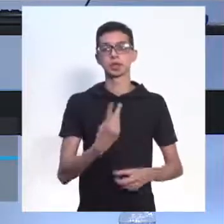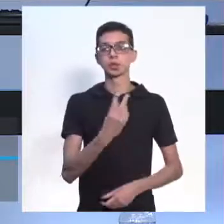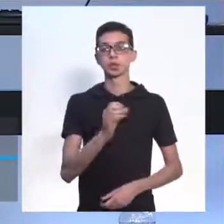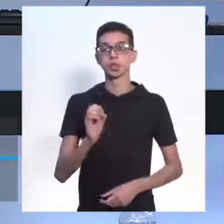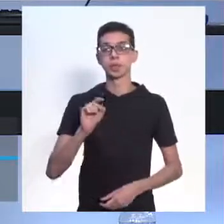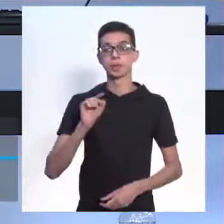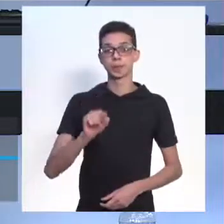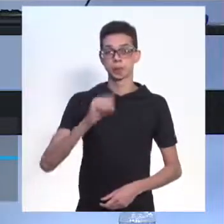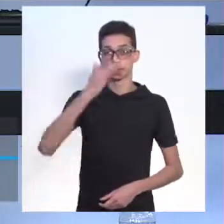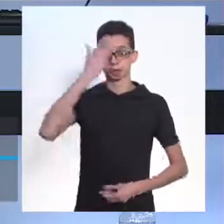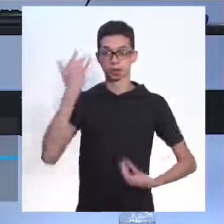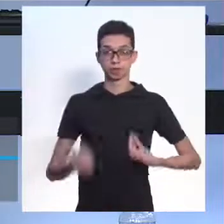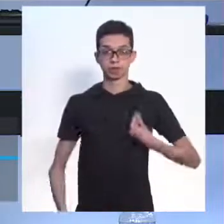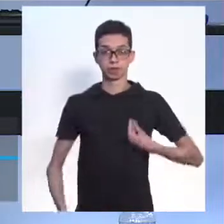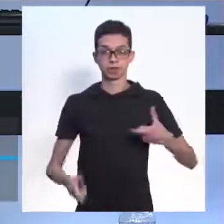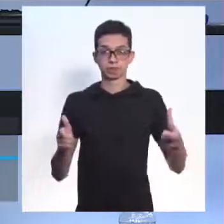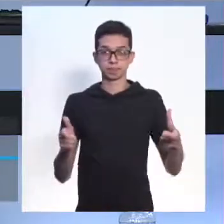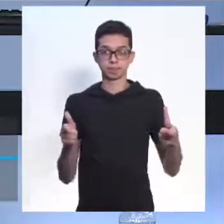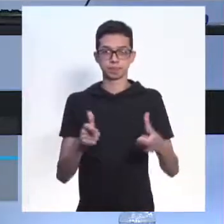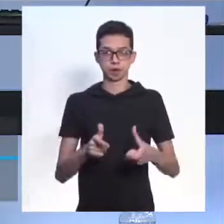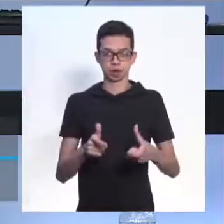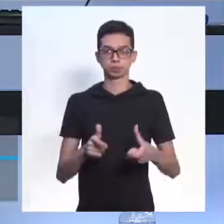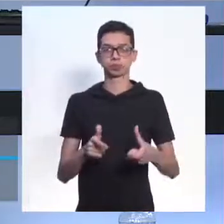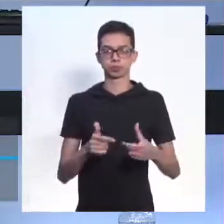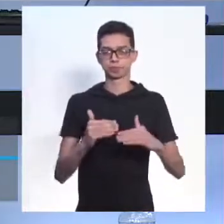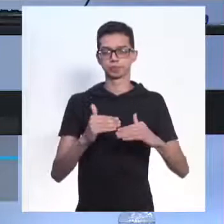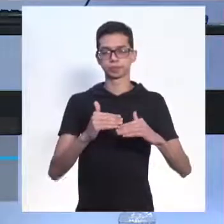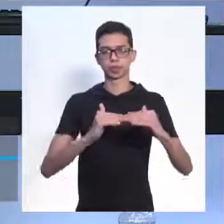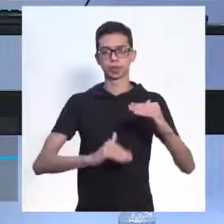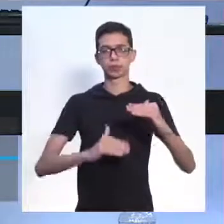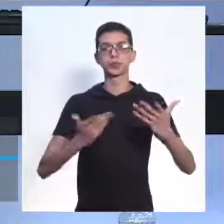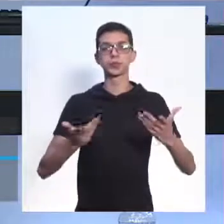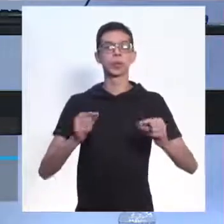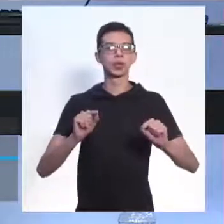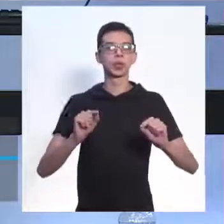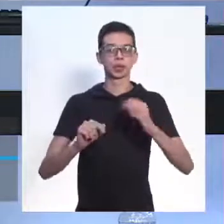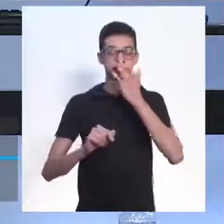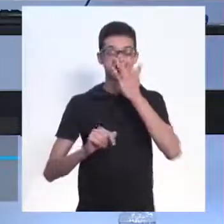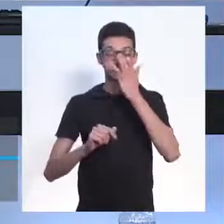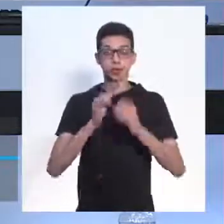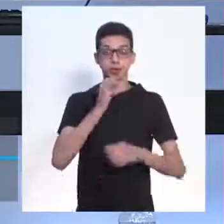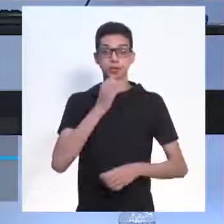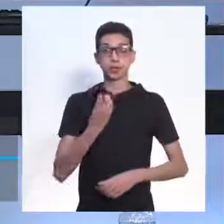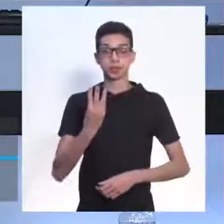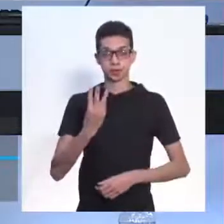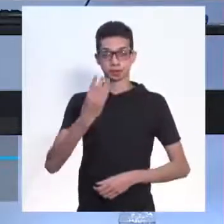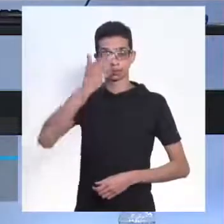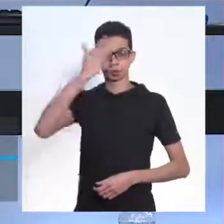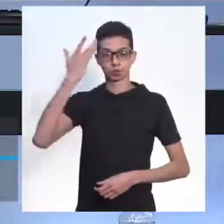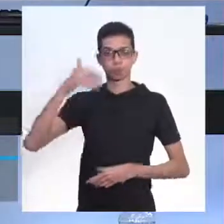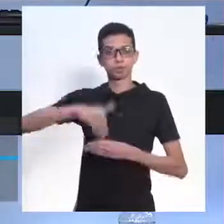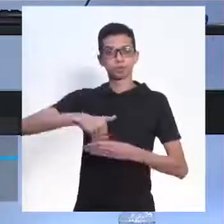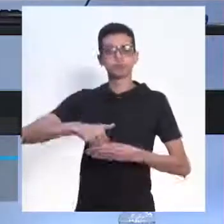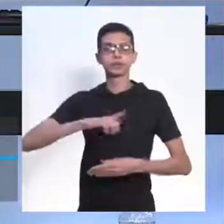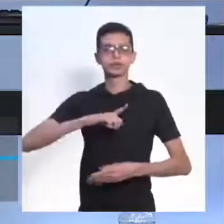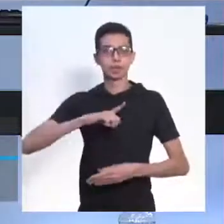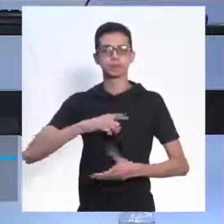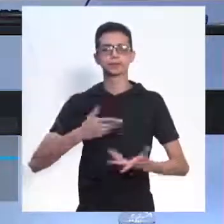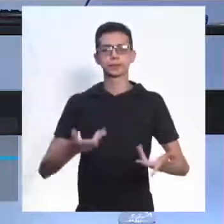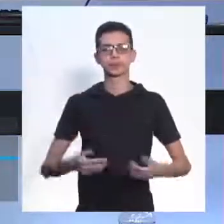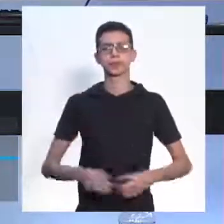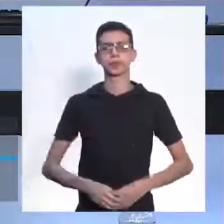habitantes E aí o que significa tem 3 candidatos né E aí esses três candidatos um